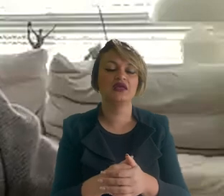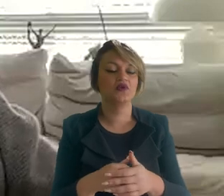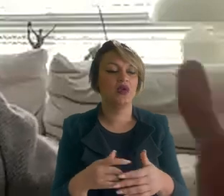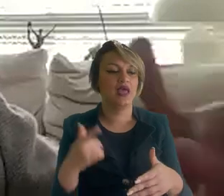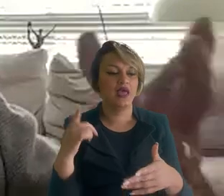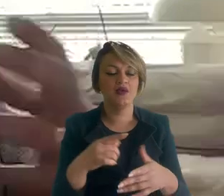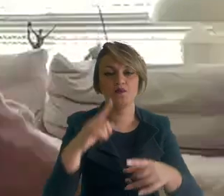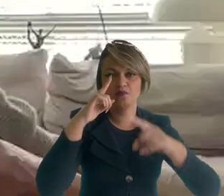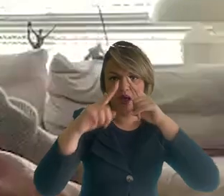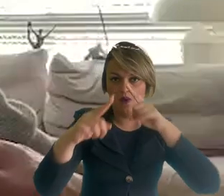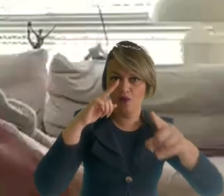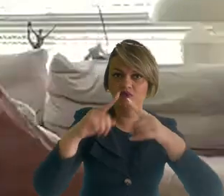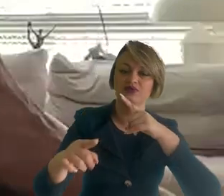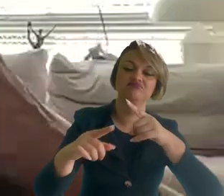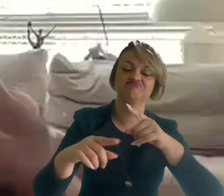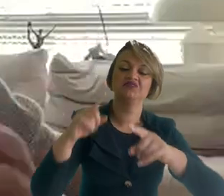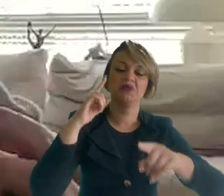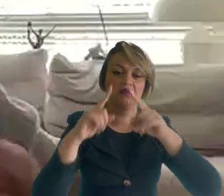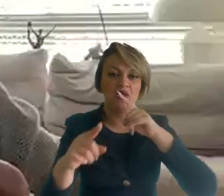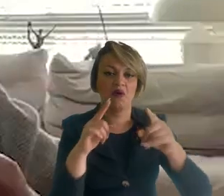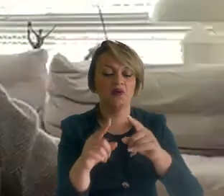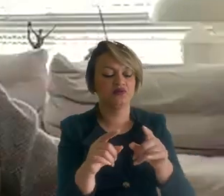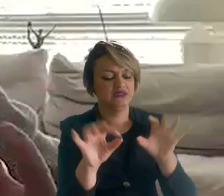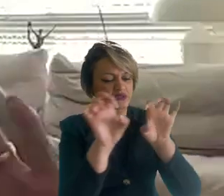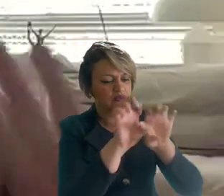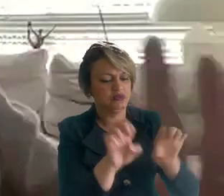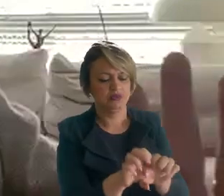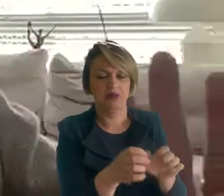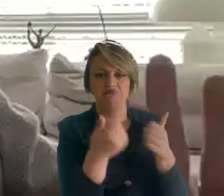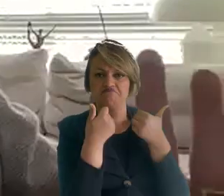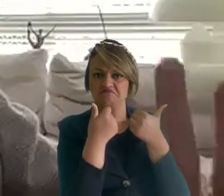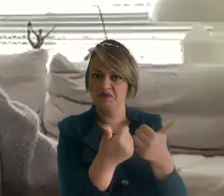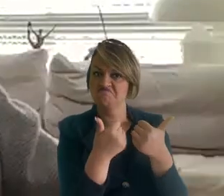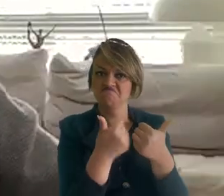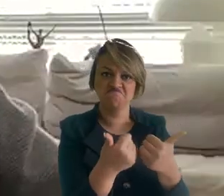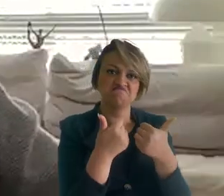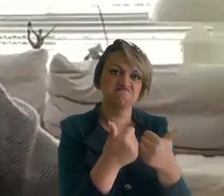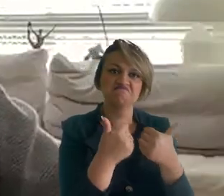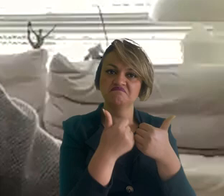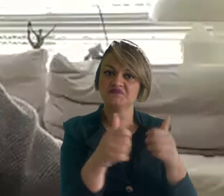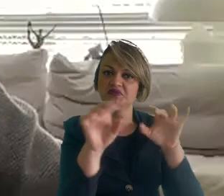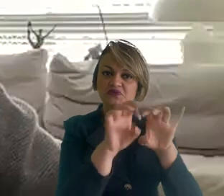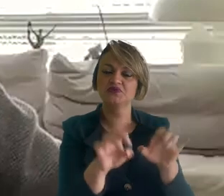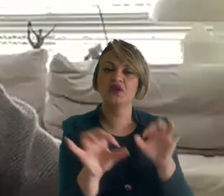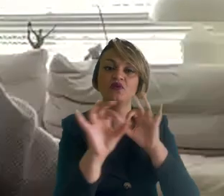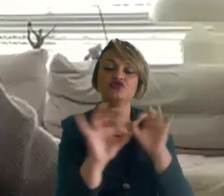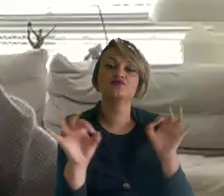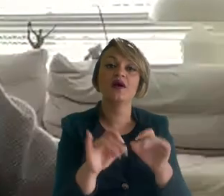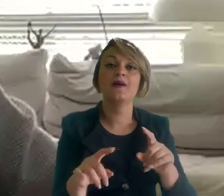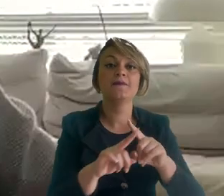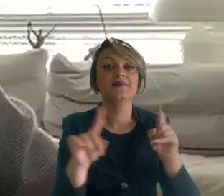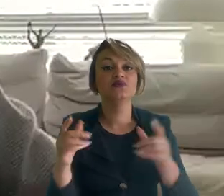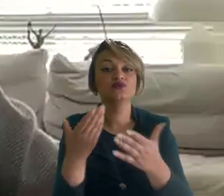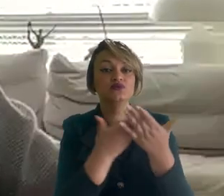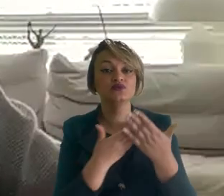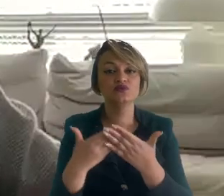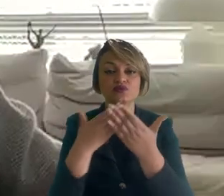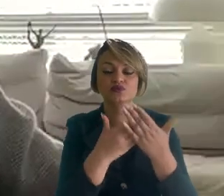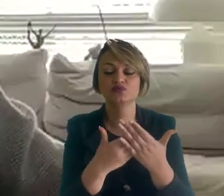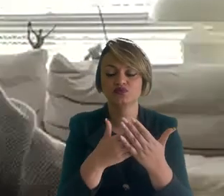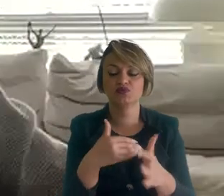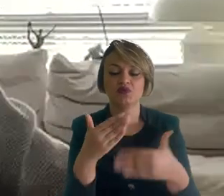ordem de ordem estrutural não se a negar porém o estudo do processo